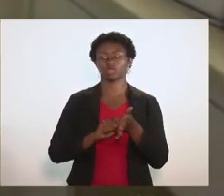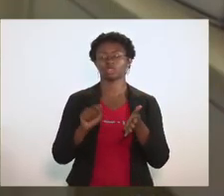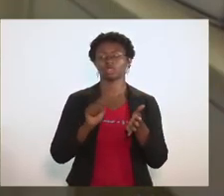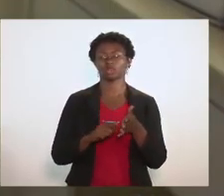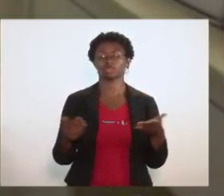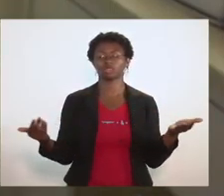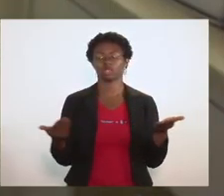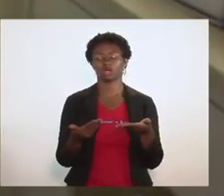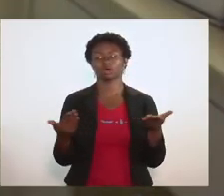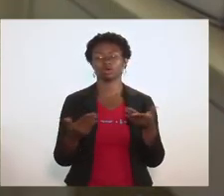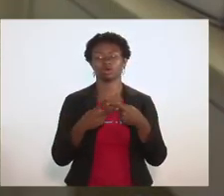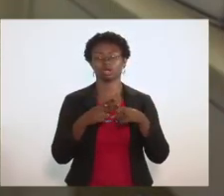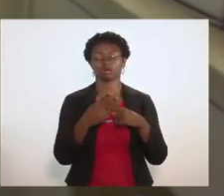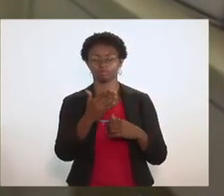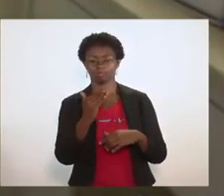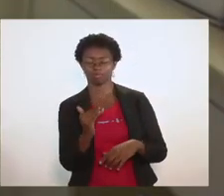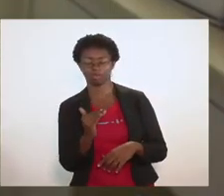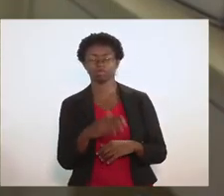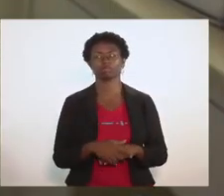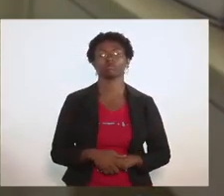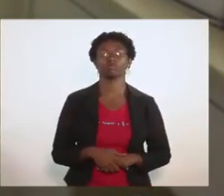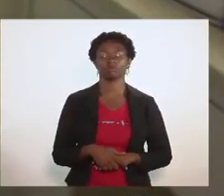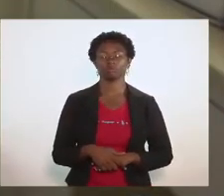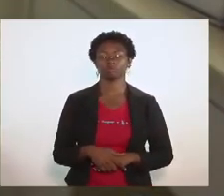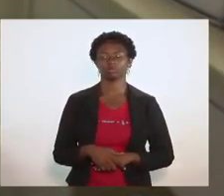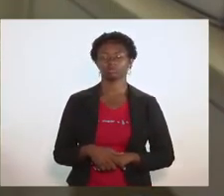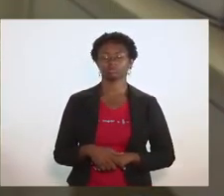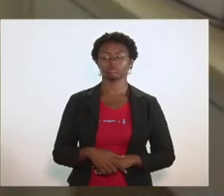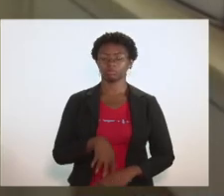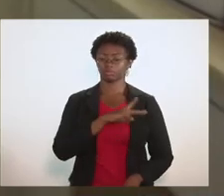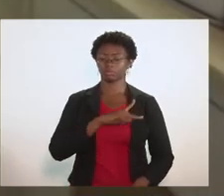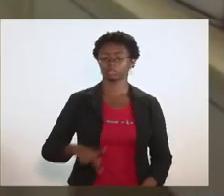deputado Max Lemos, votaram